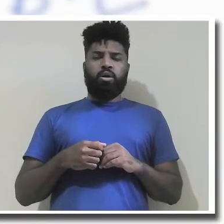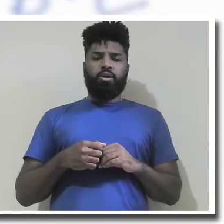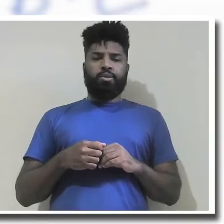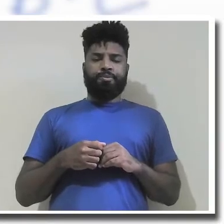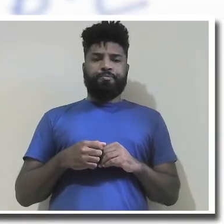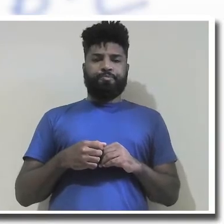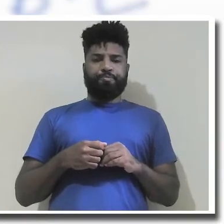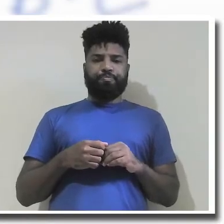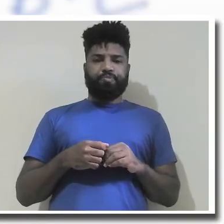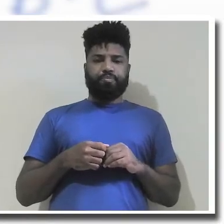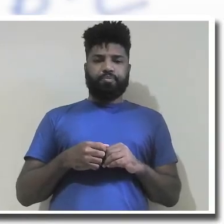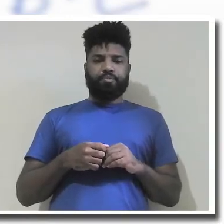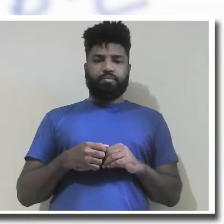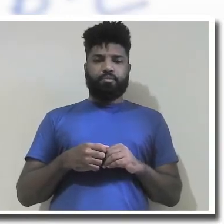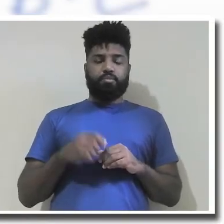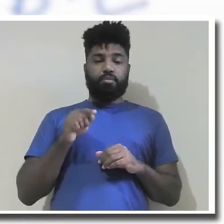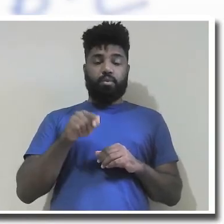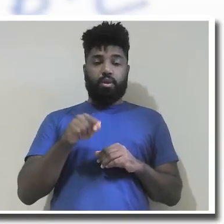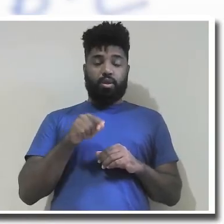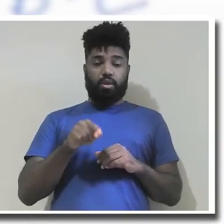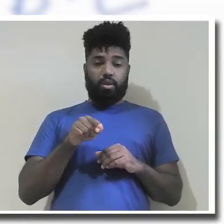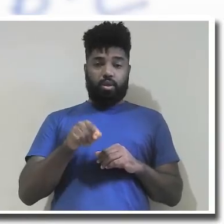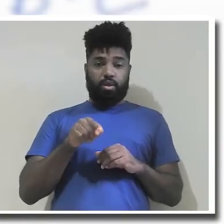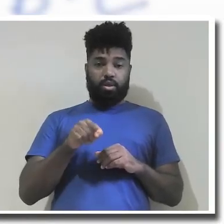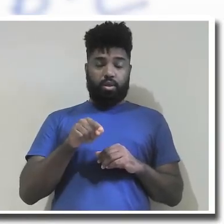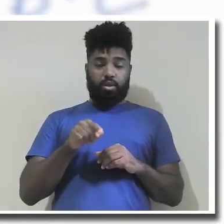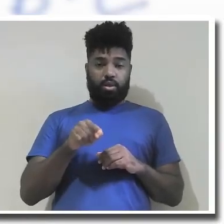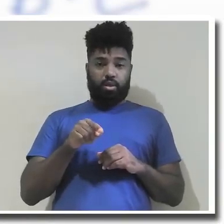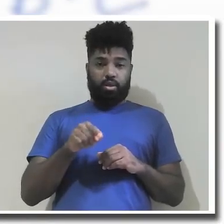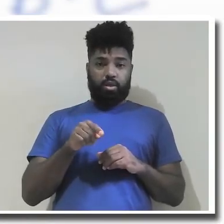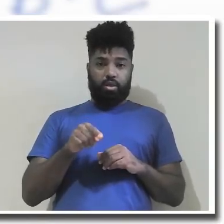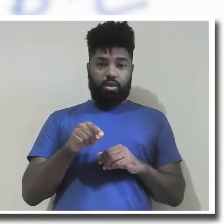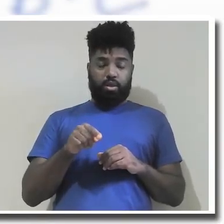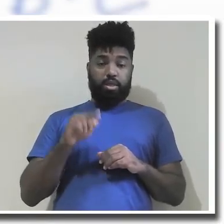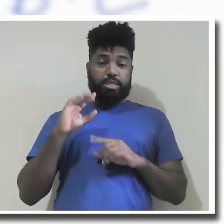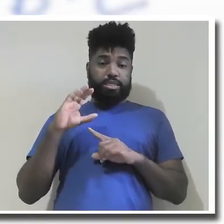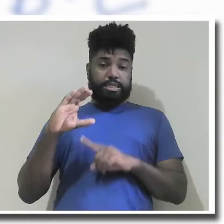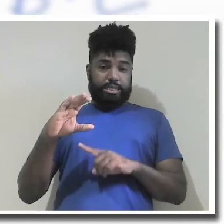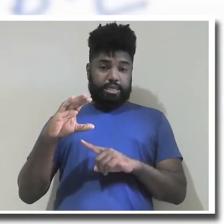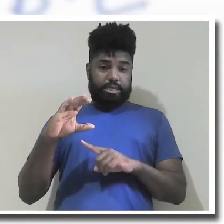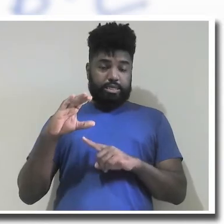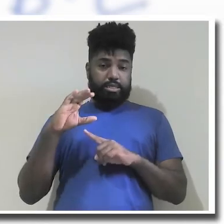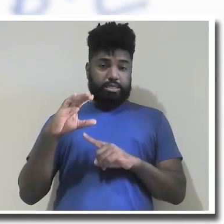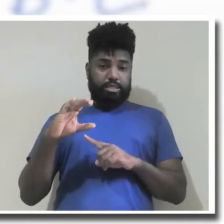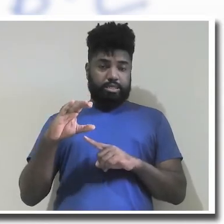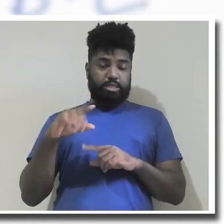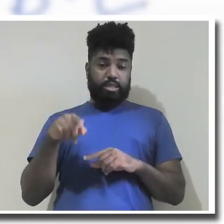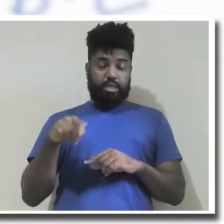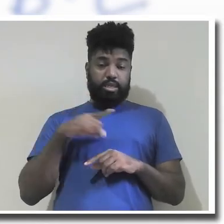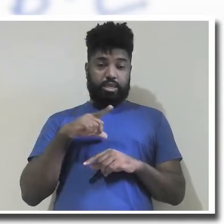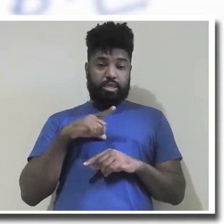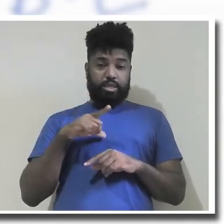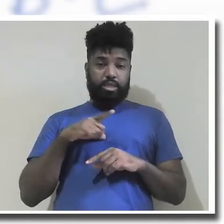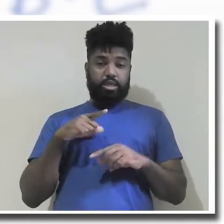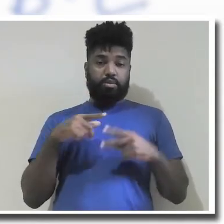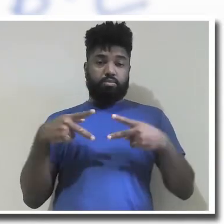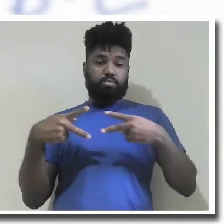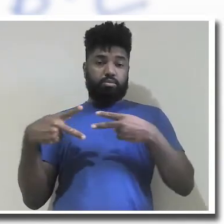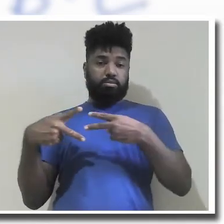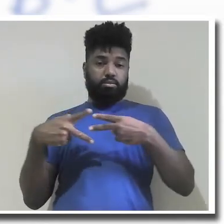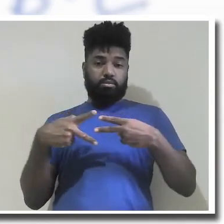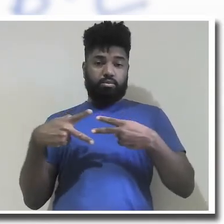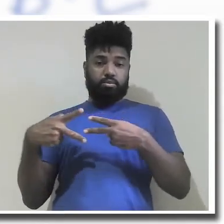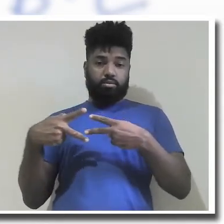que eu acabei de ler como se e somente se é uma seta dupla.